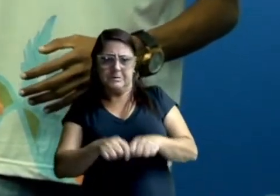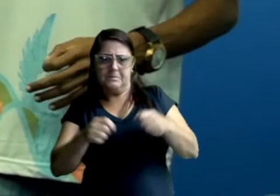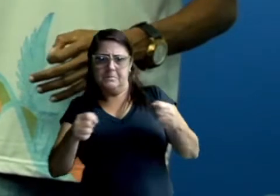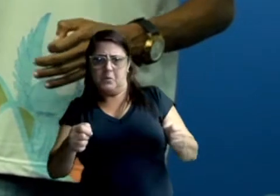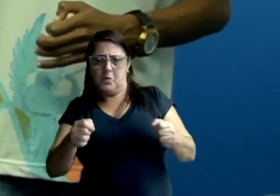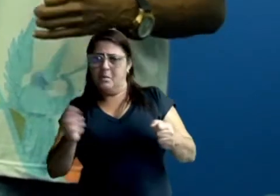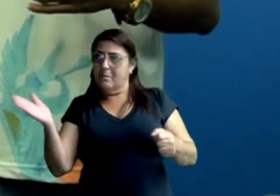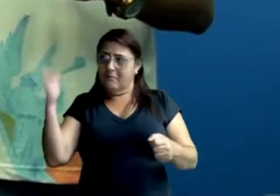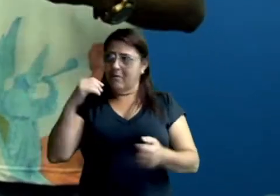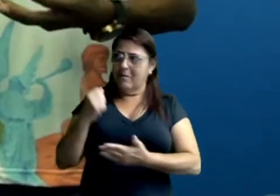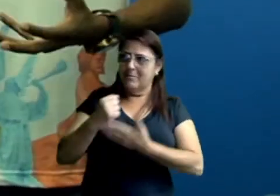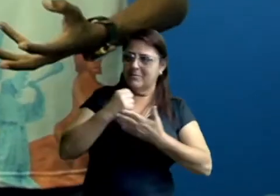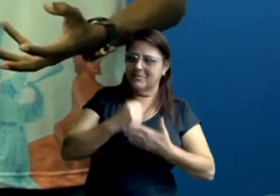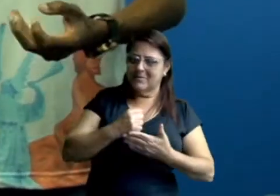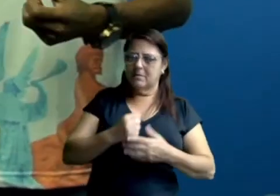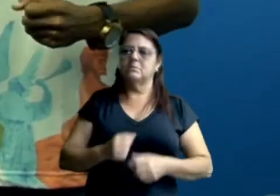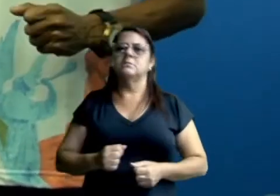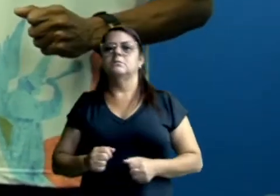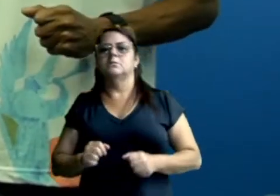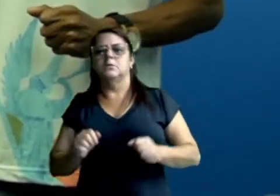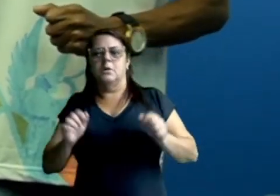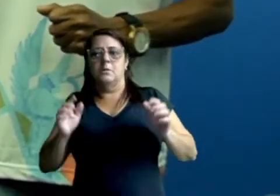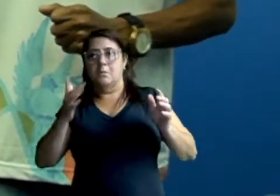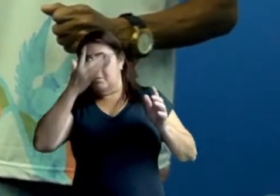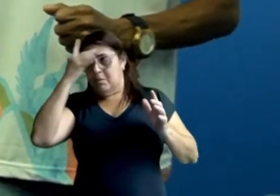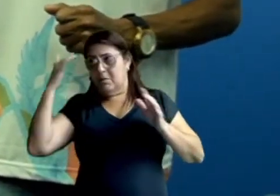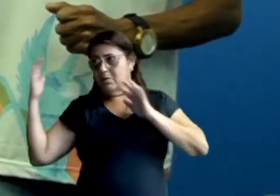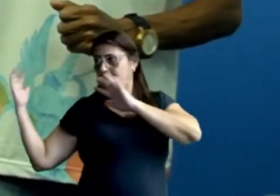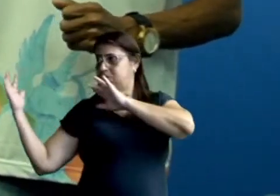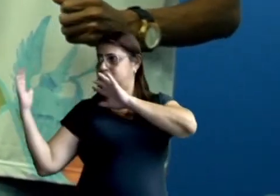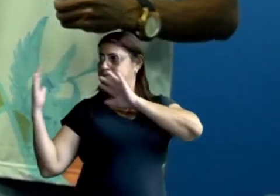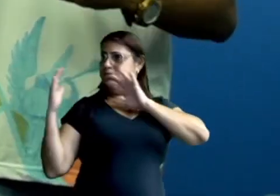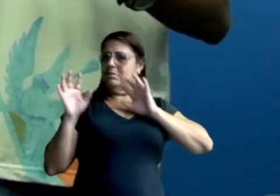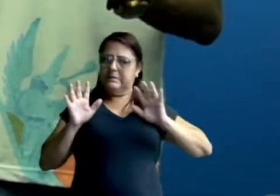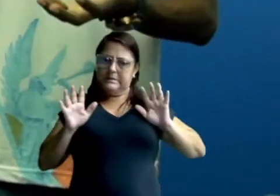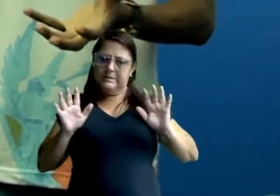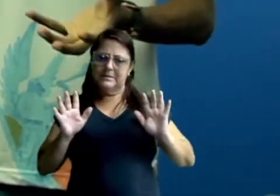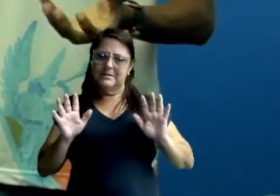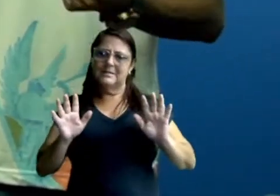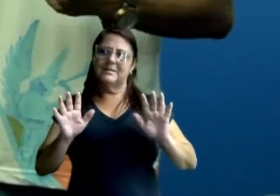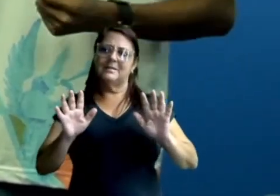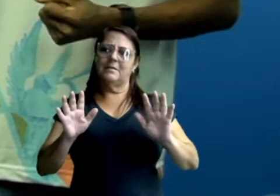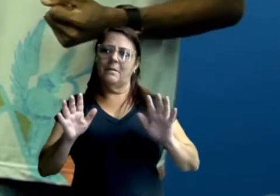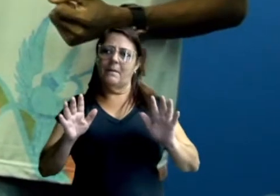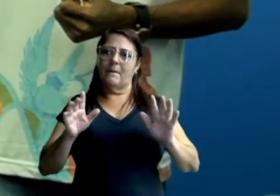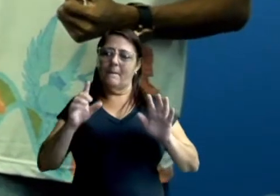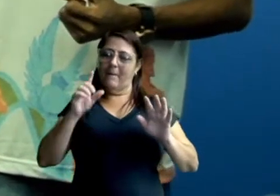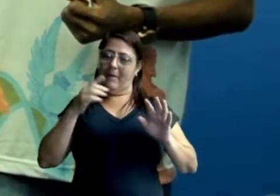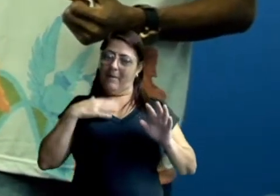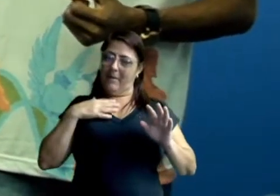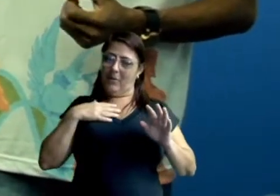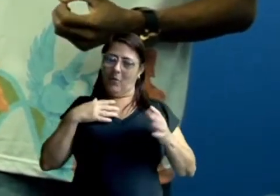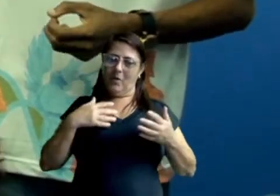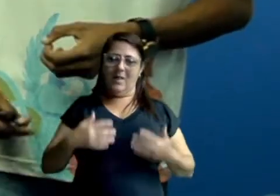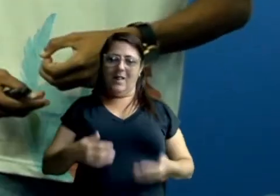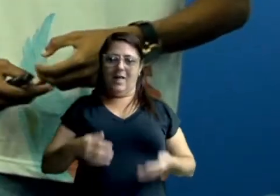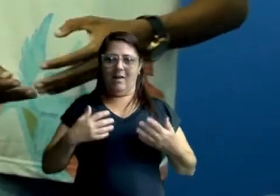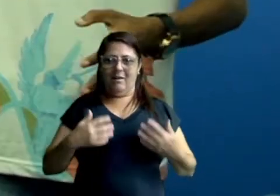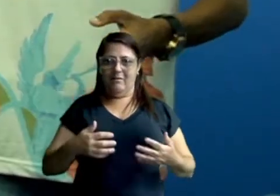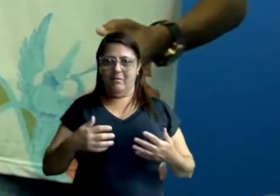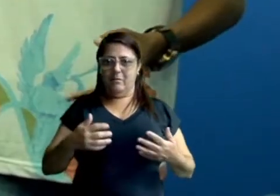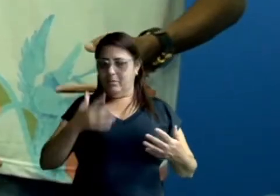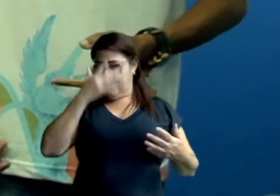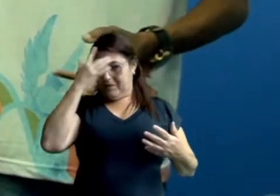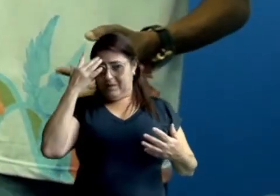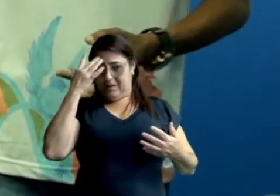aqui. Quanto mais pessoas tiver, né, menos força você vai colocar, porque a sua força vai ser